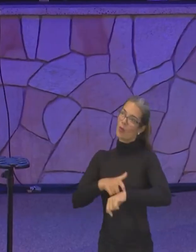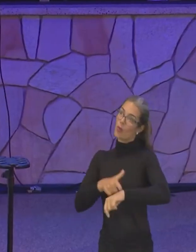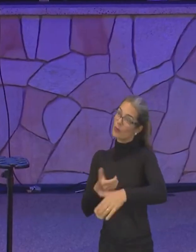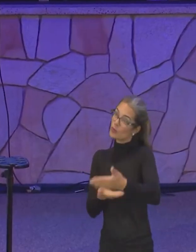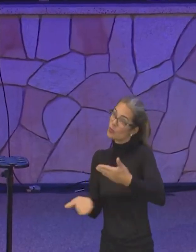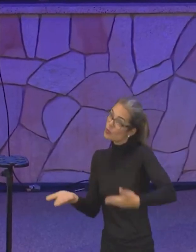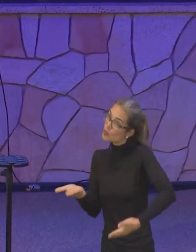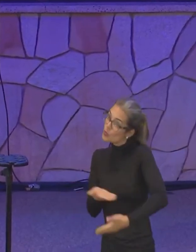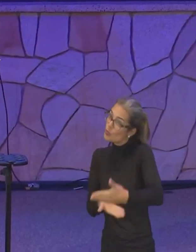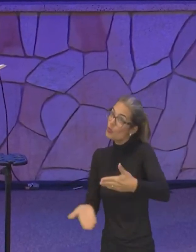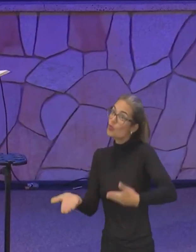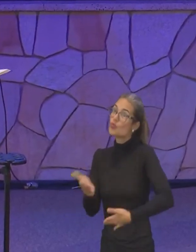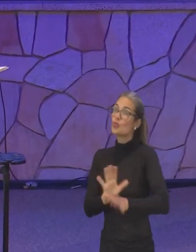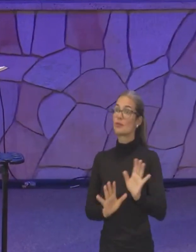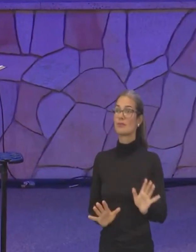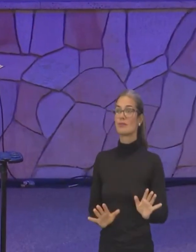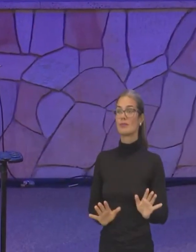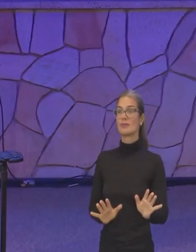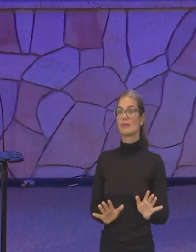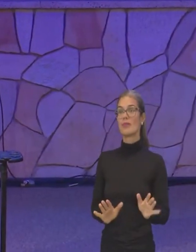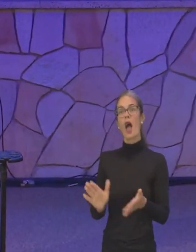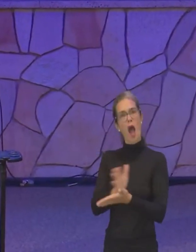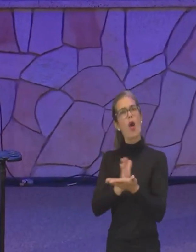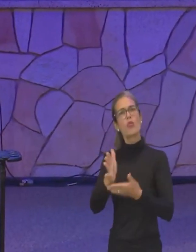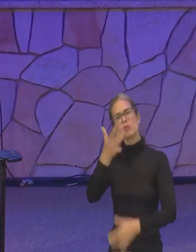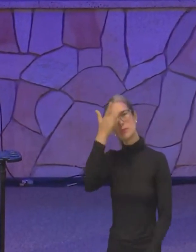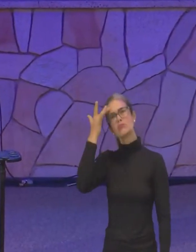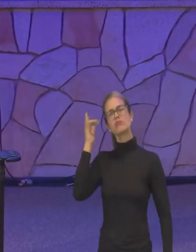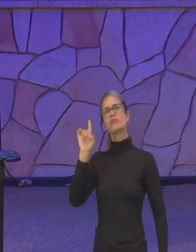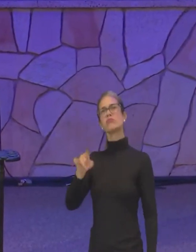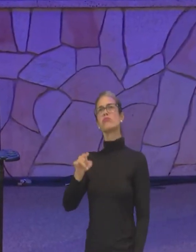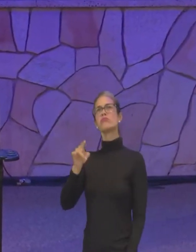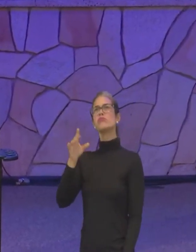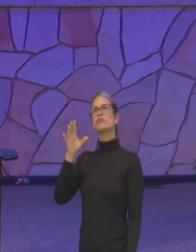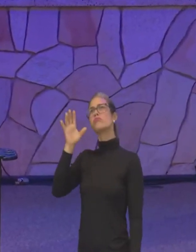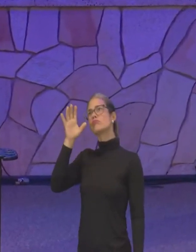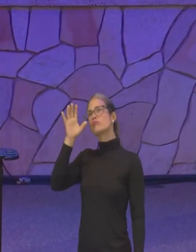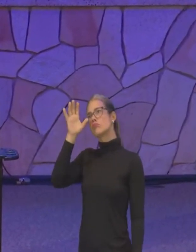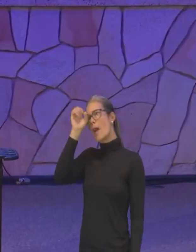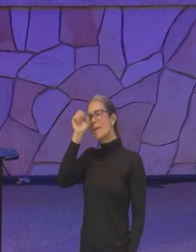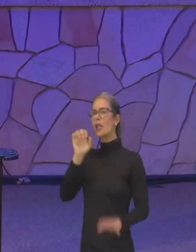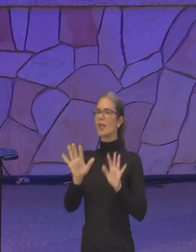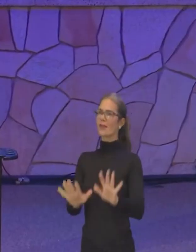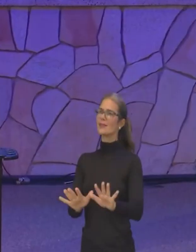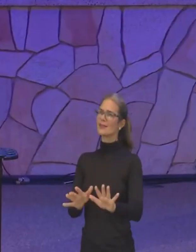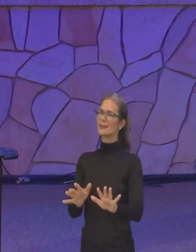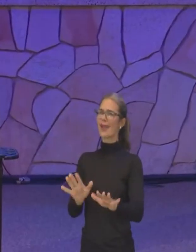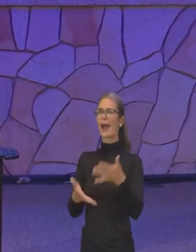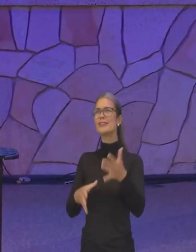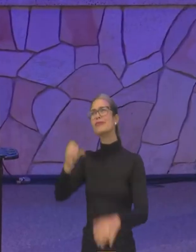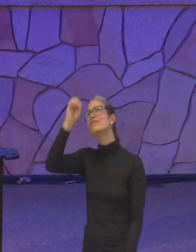Que talvez você e eu fomos criados em cima dele e nós nem entendíamos o porquê.